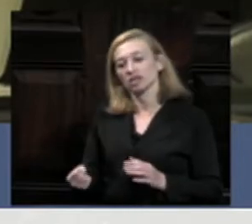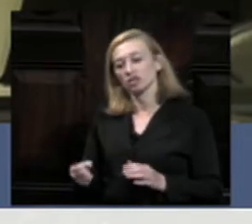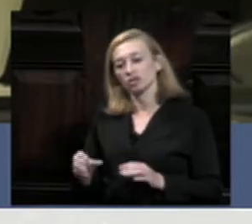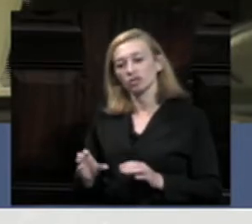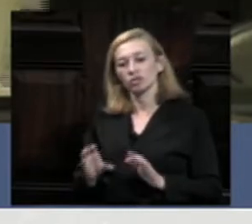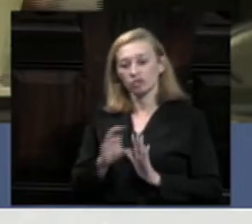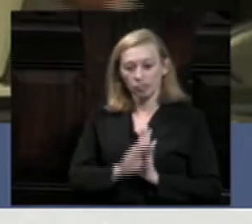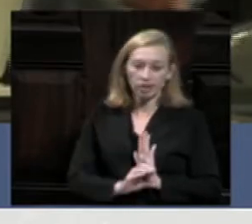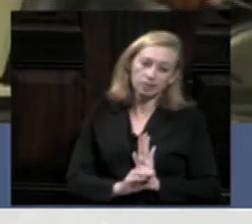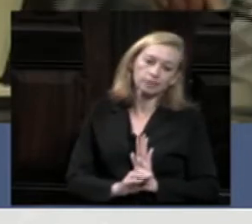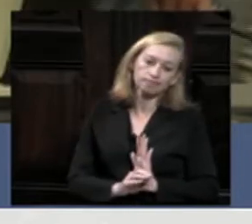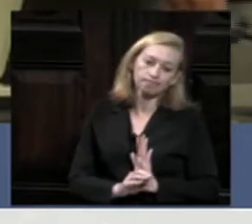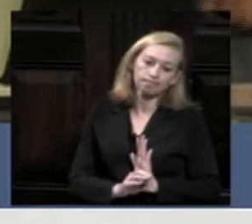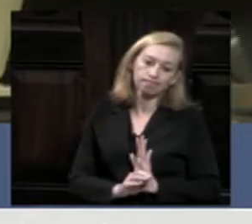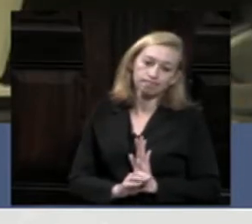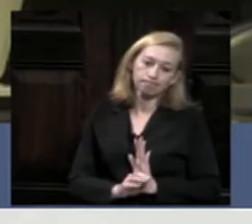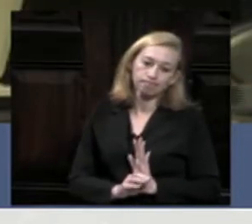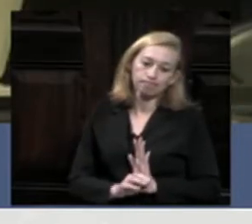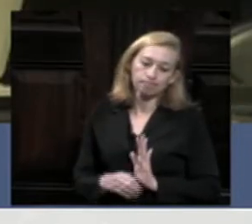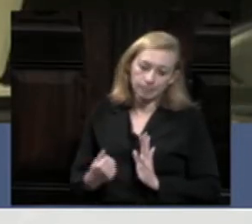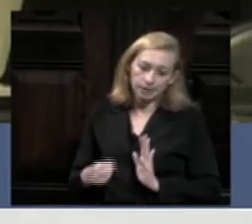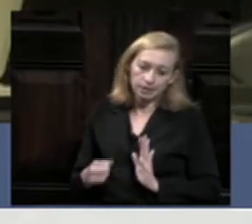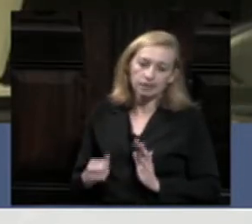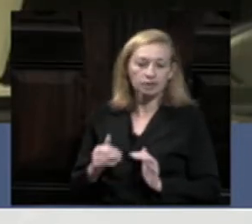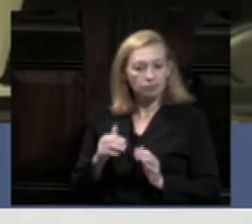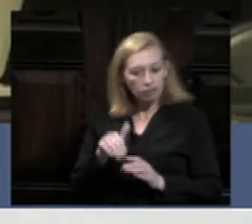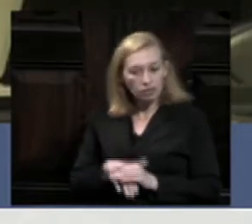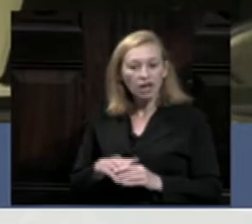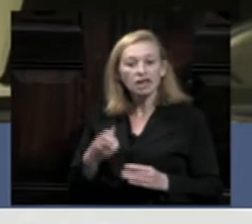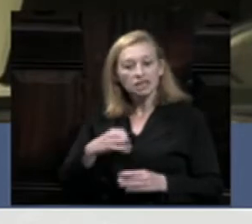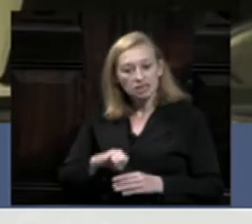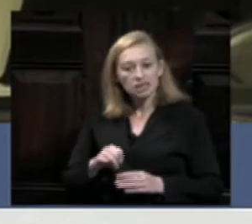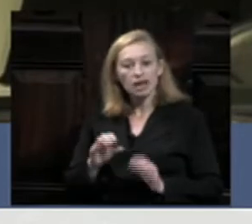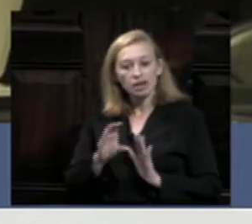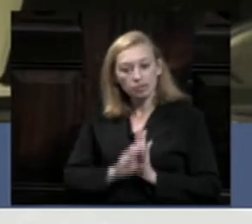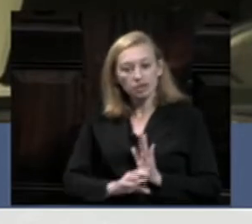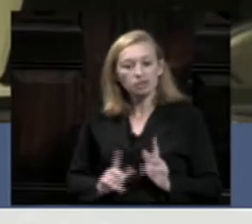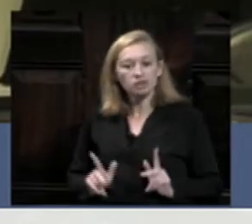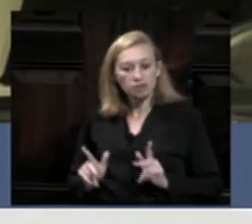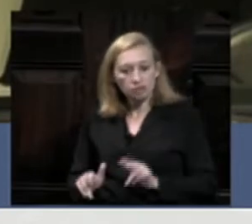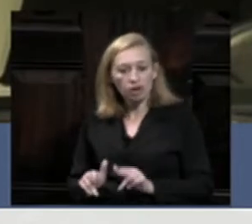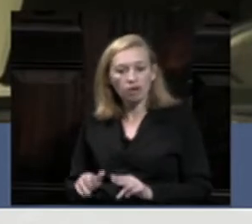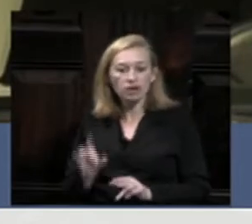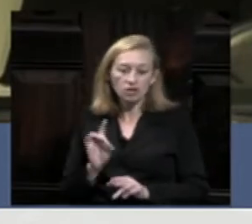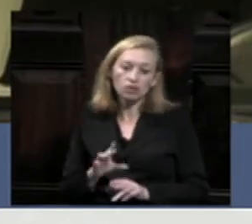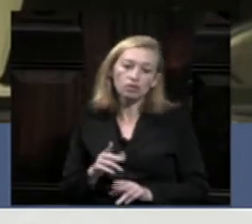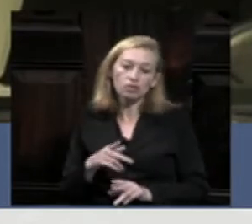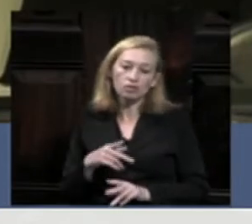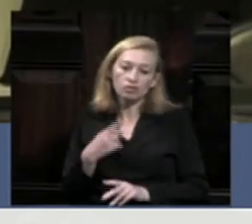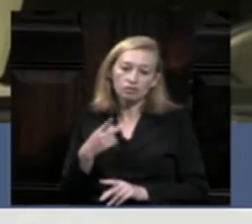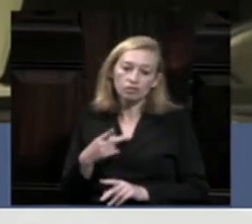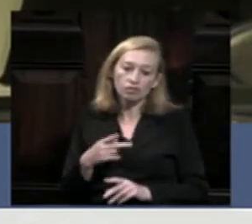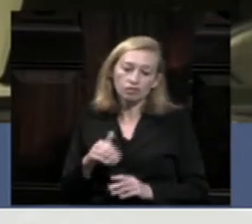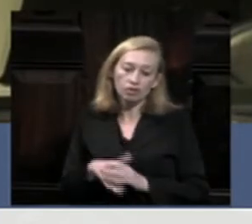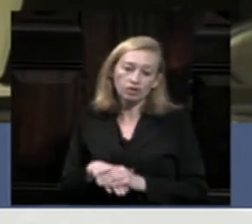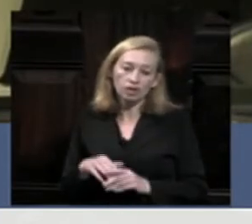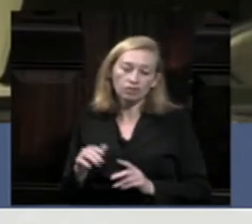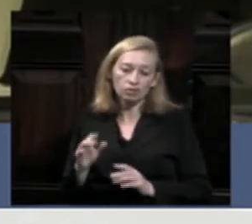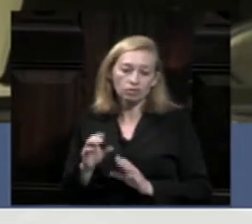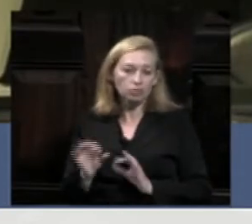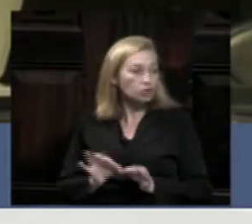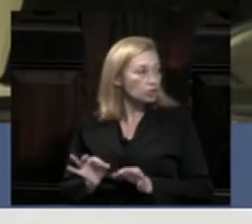deu uma emenda, nós vamos ter que votar. Se as emendas fossem parecidas, nós votaríamos só uma comissão. Eu não vi qual foi a emenda da Comissão de